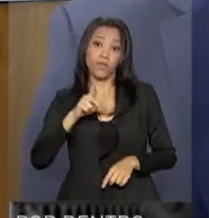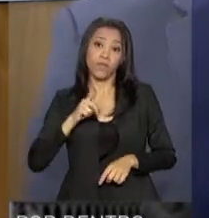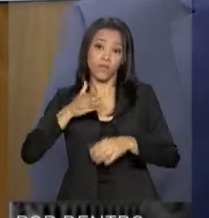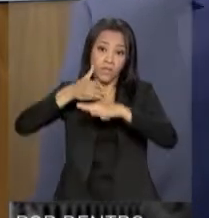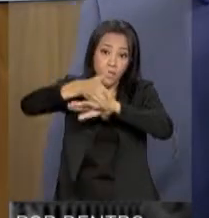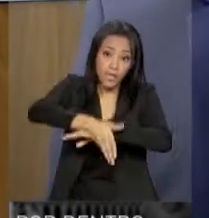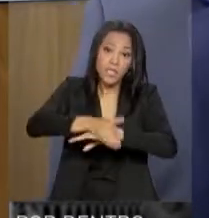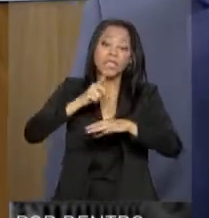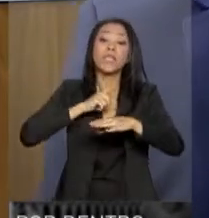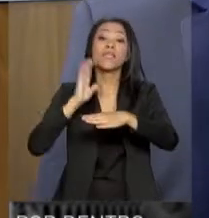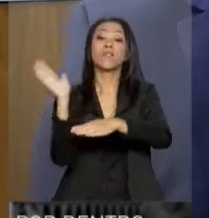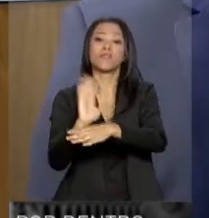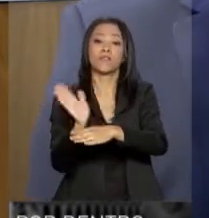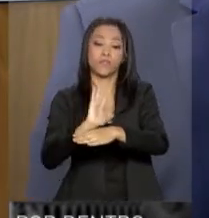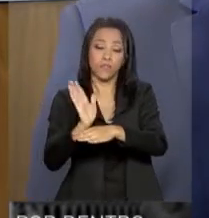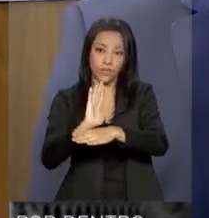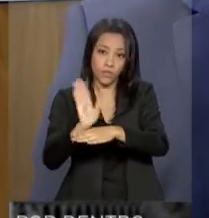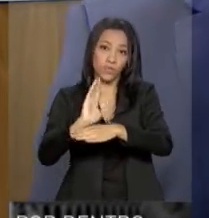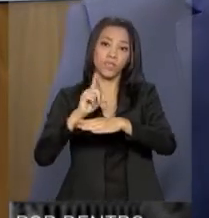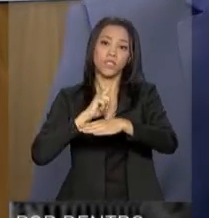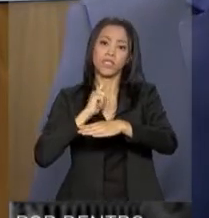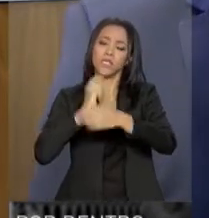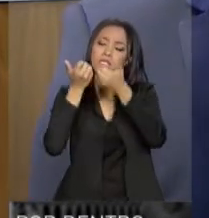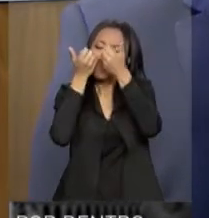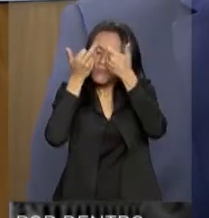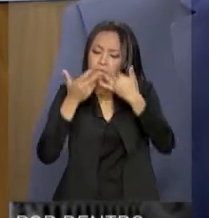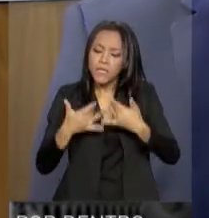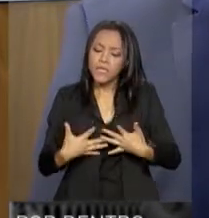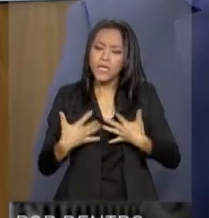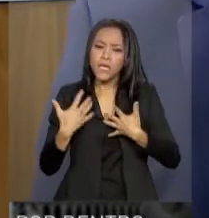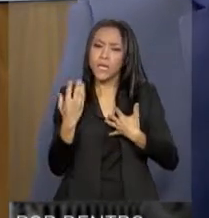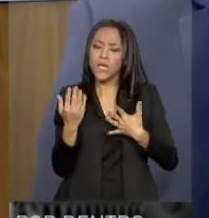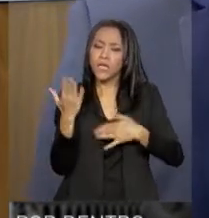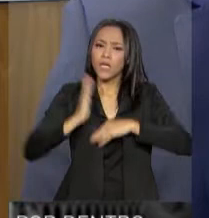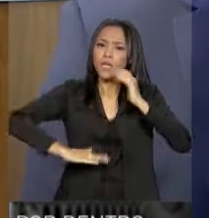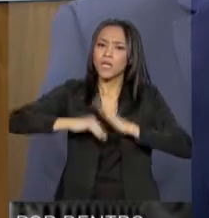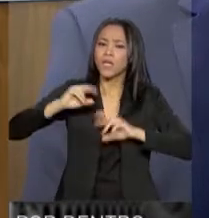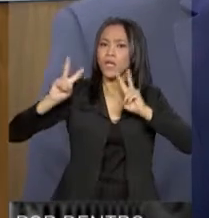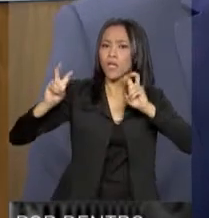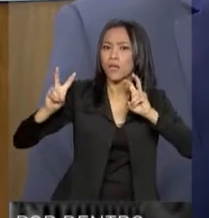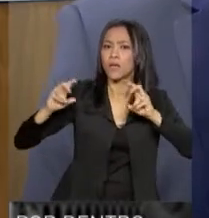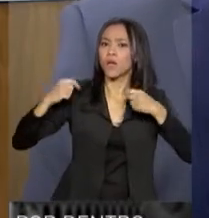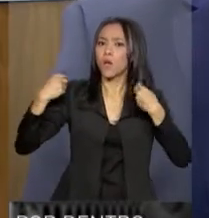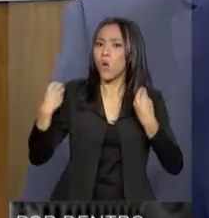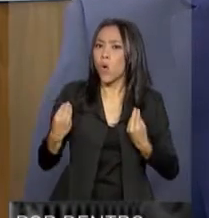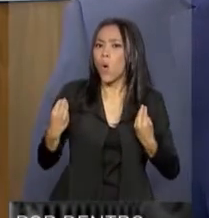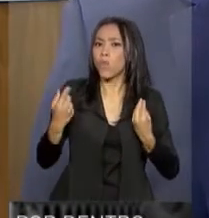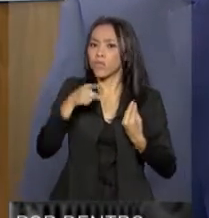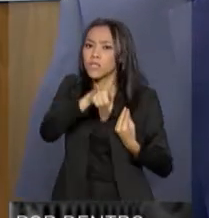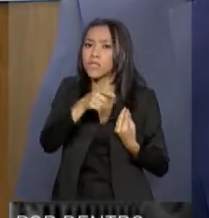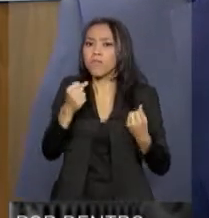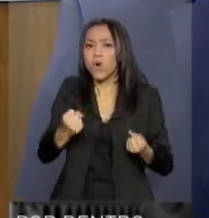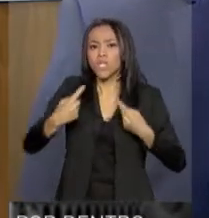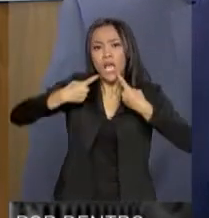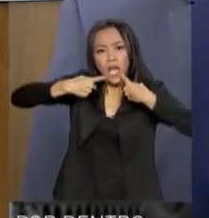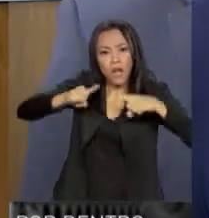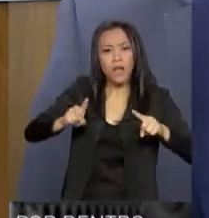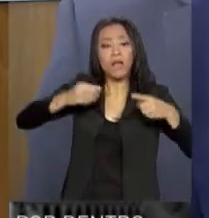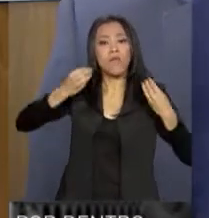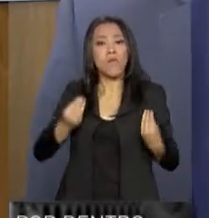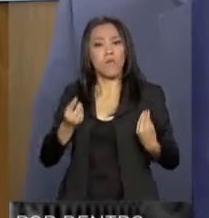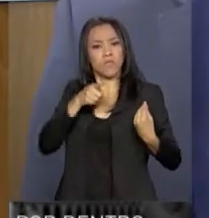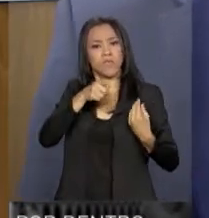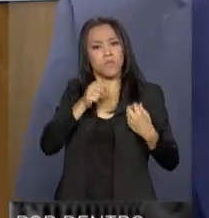vídeos que trazem algumas explicações sobre manifestações que o cidadão pode fazer é ele vai